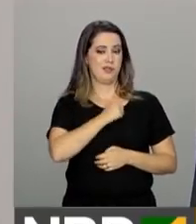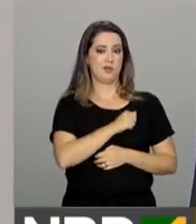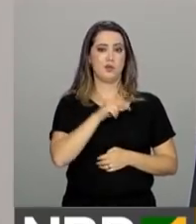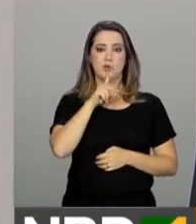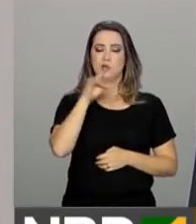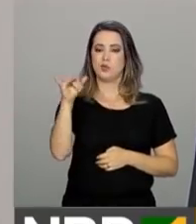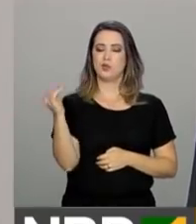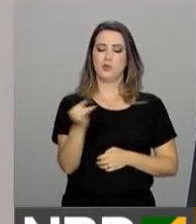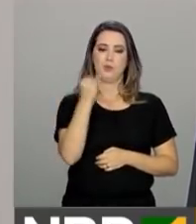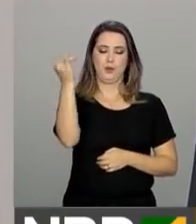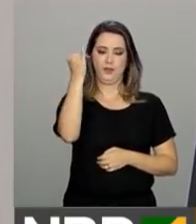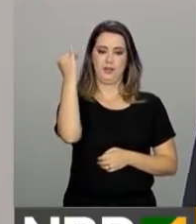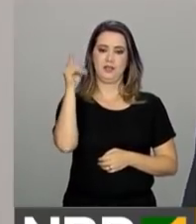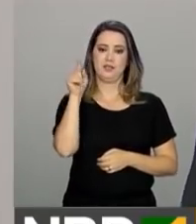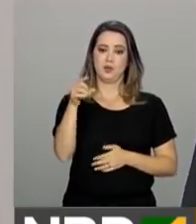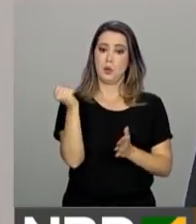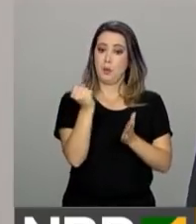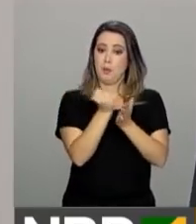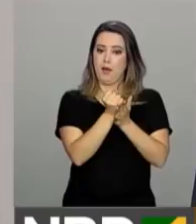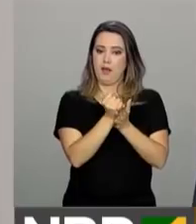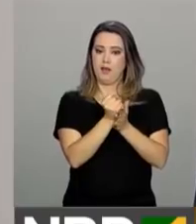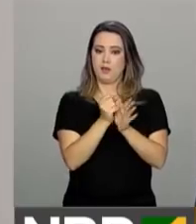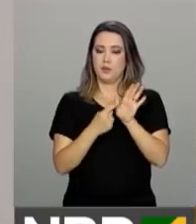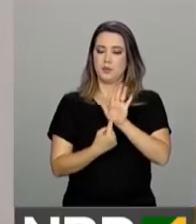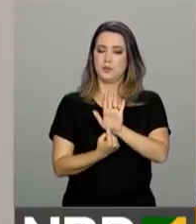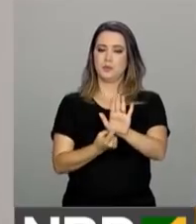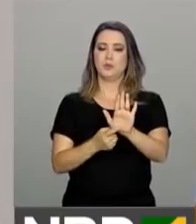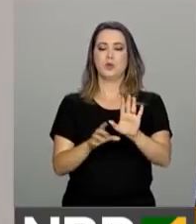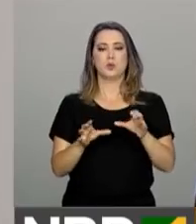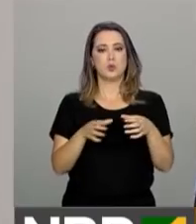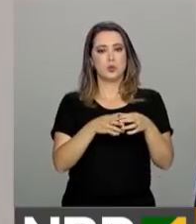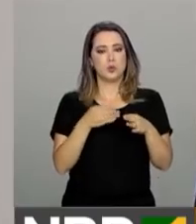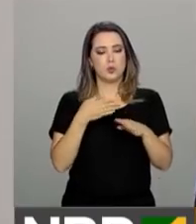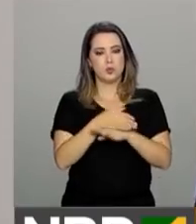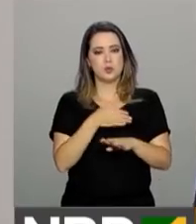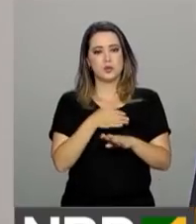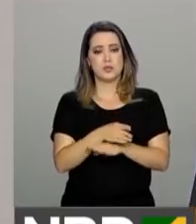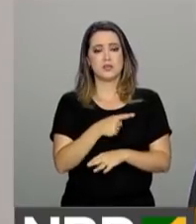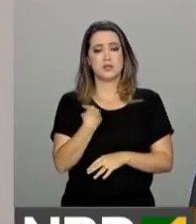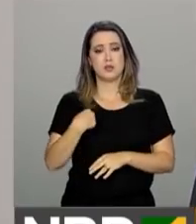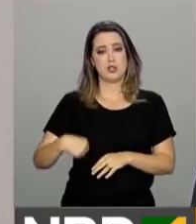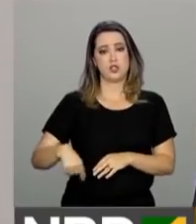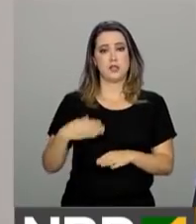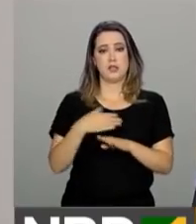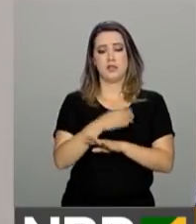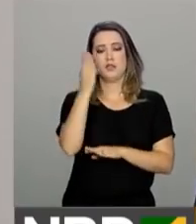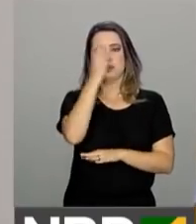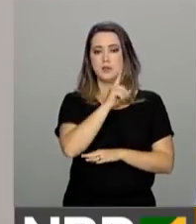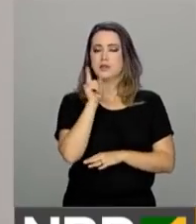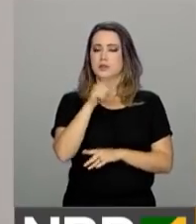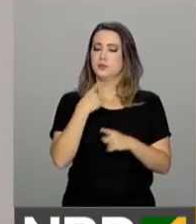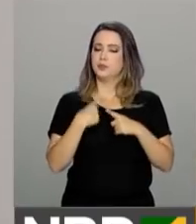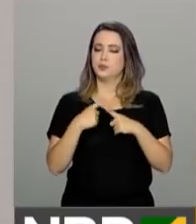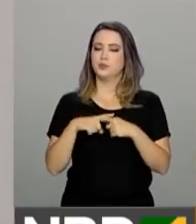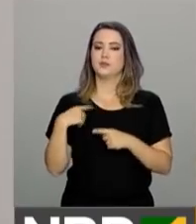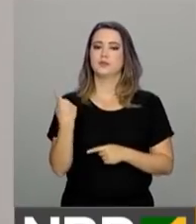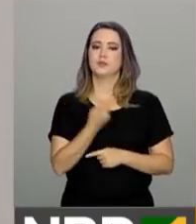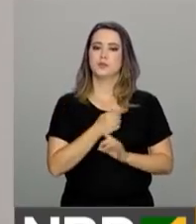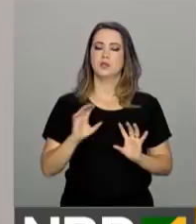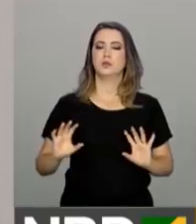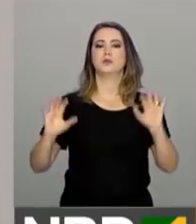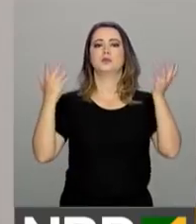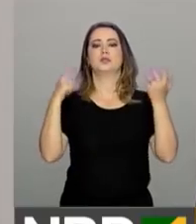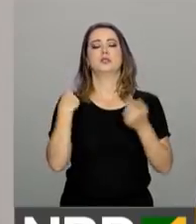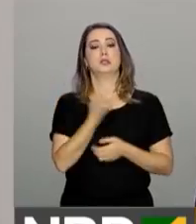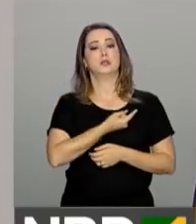instituído como marco para revelar a organização chinesa é que seja mais um motivo para nós celebrar